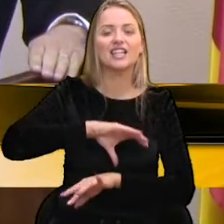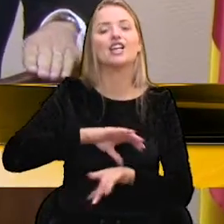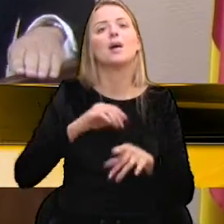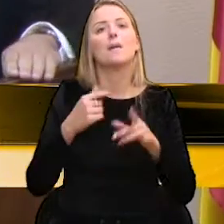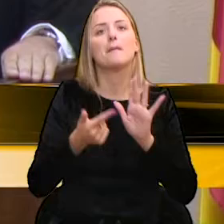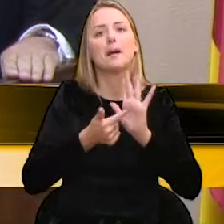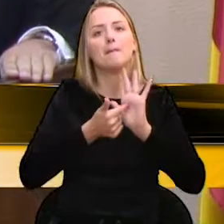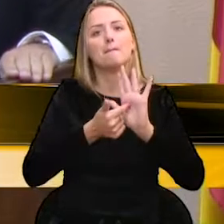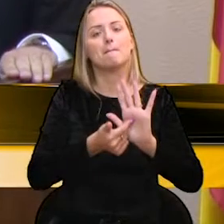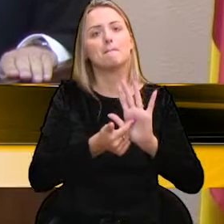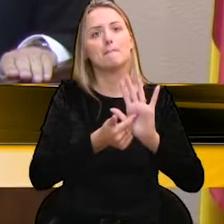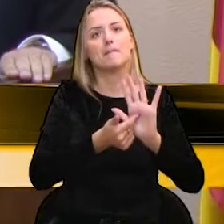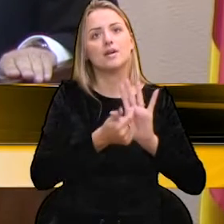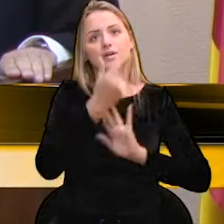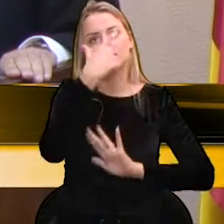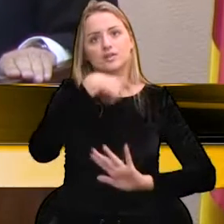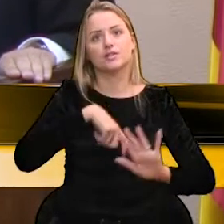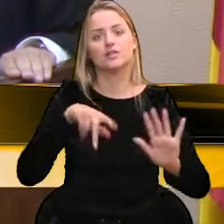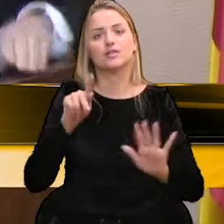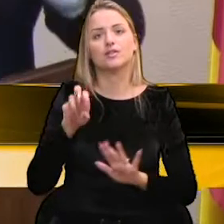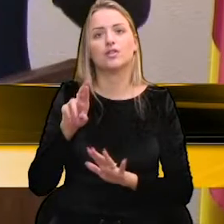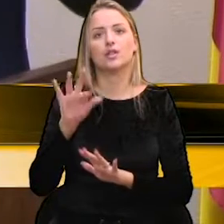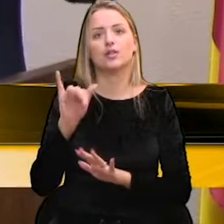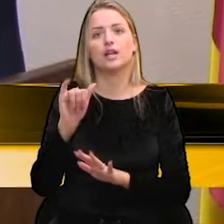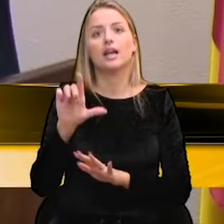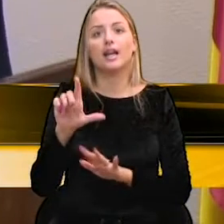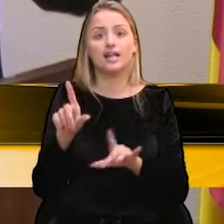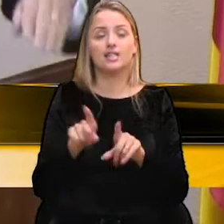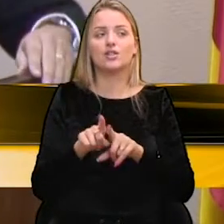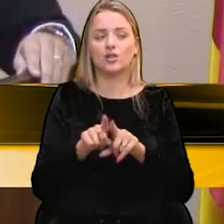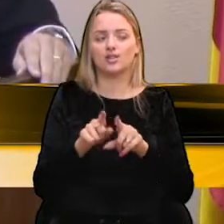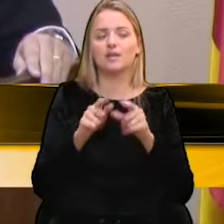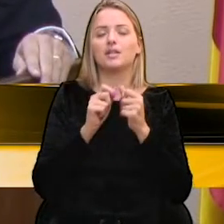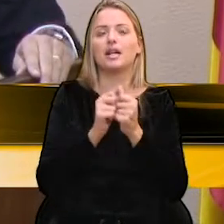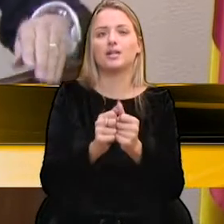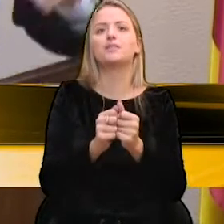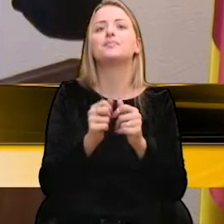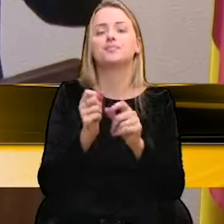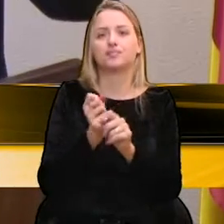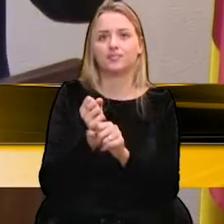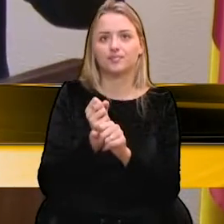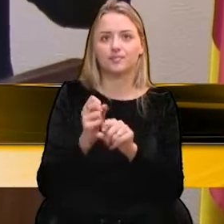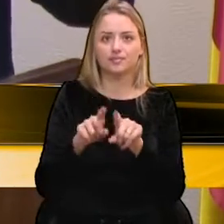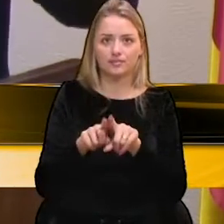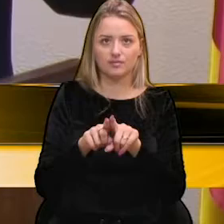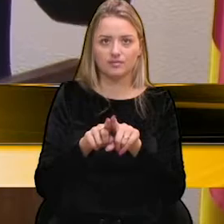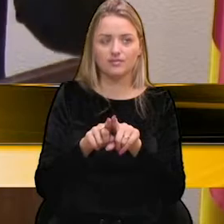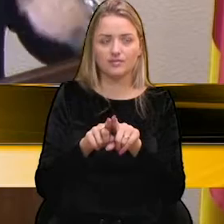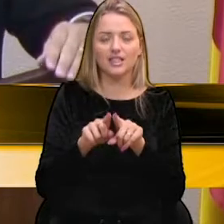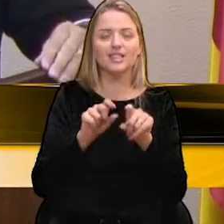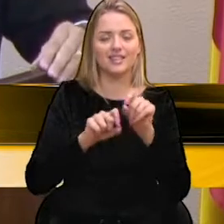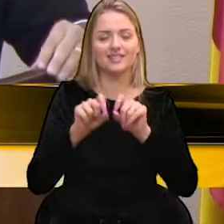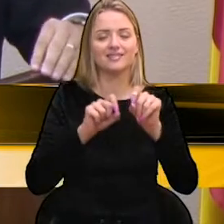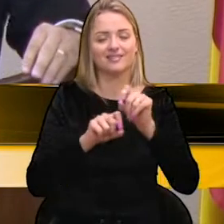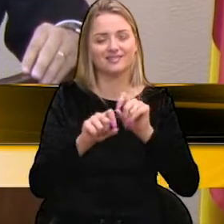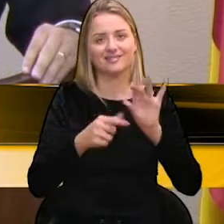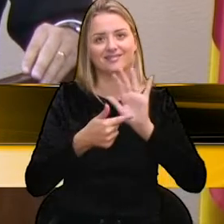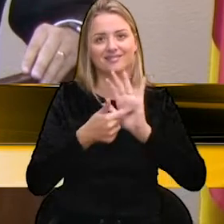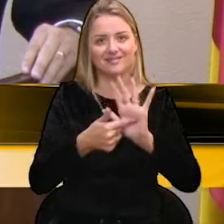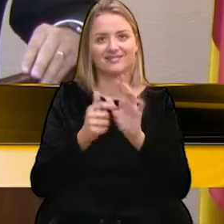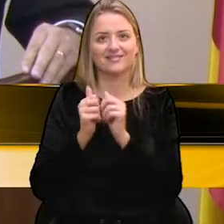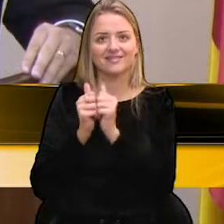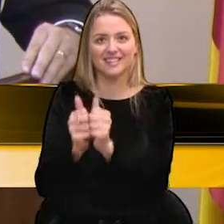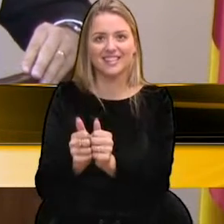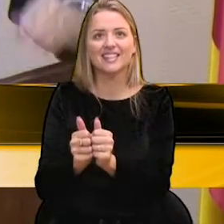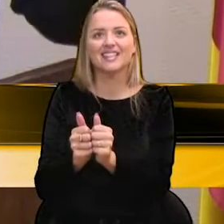perfil socioeconômico da nossa cidade de Caxias do Sul, aquelas autoridades acadêmicas que se colocaram à disposição, inclusive